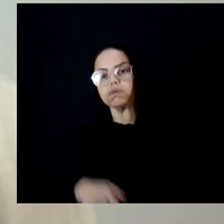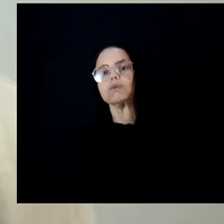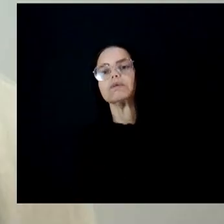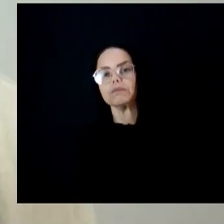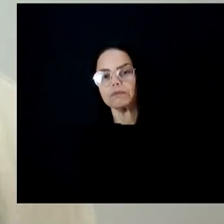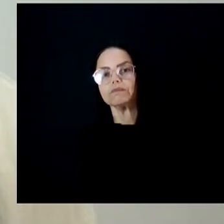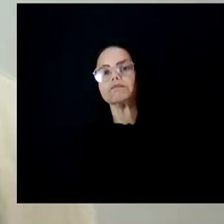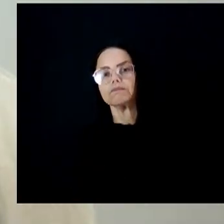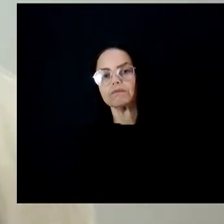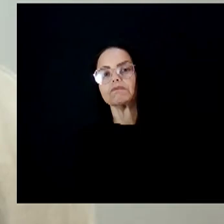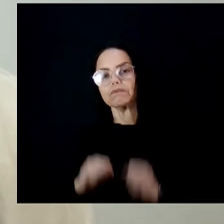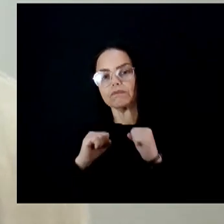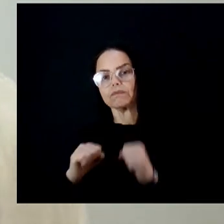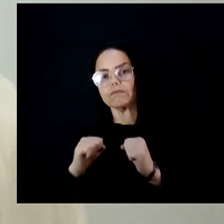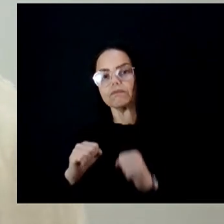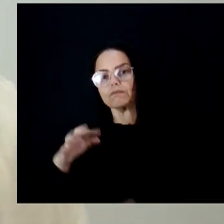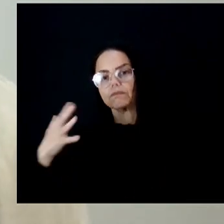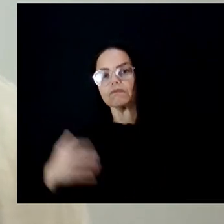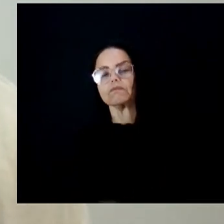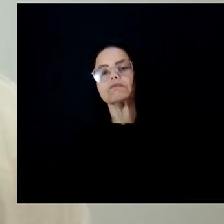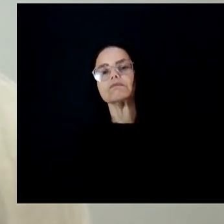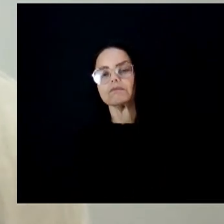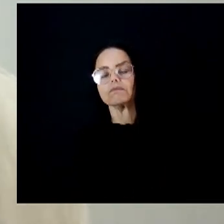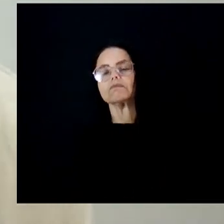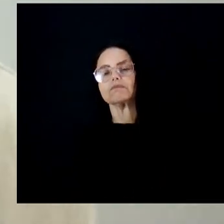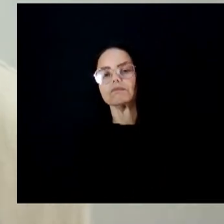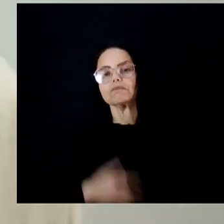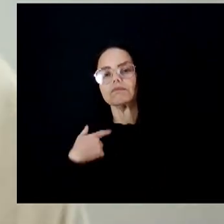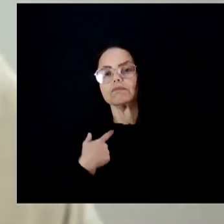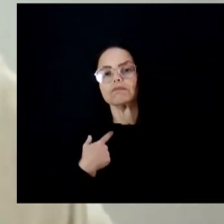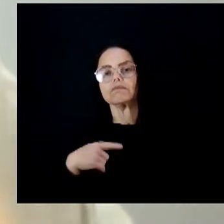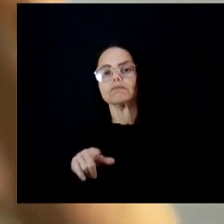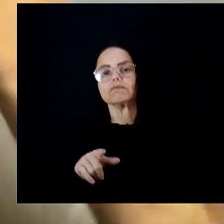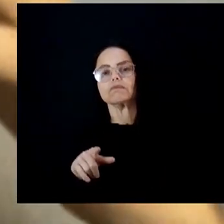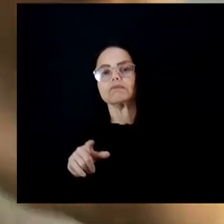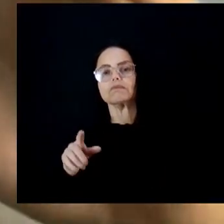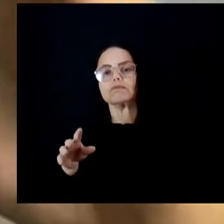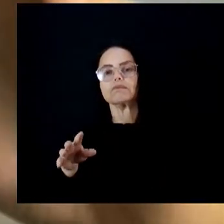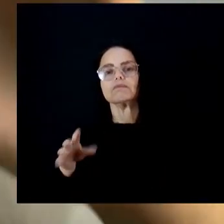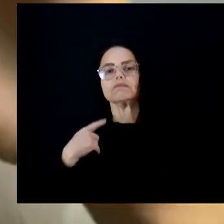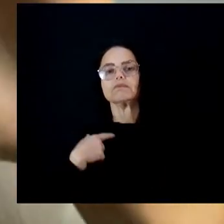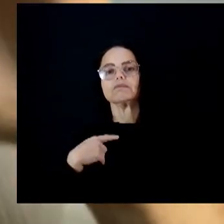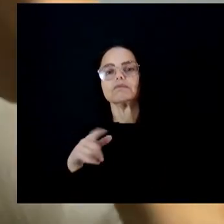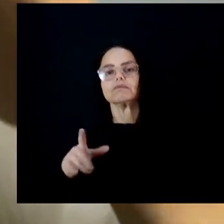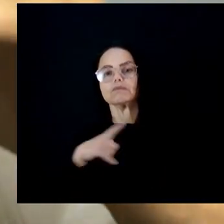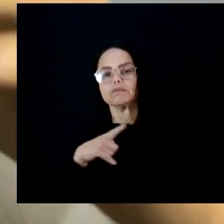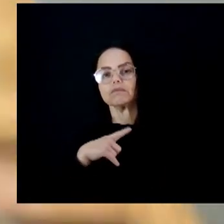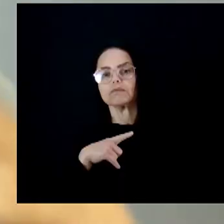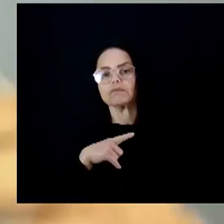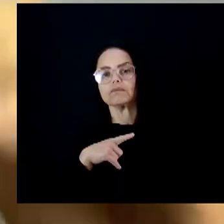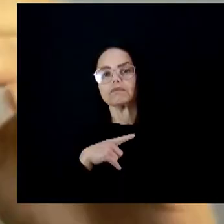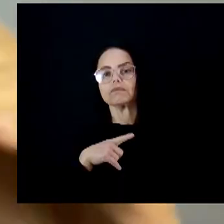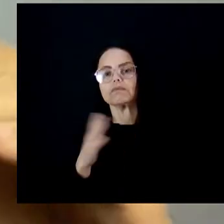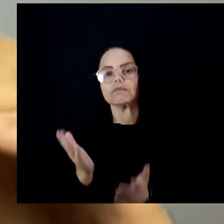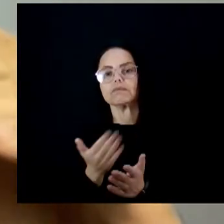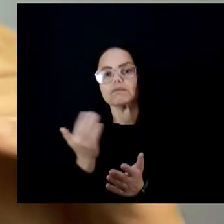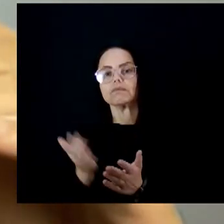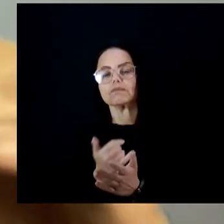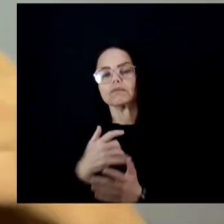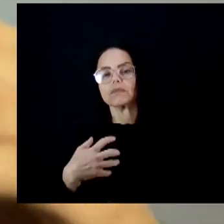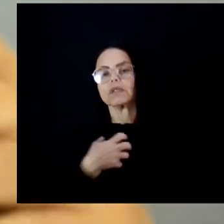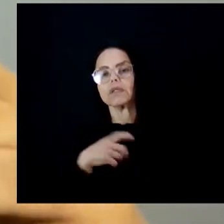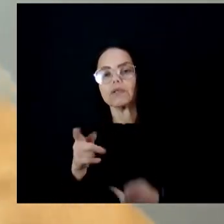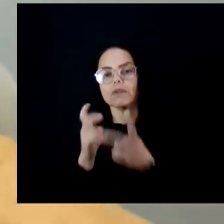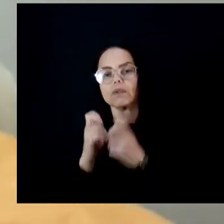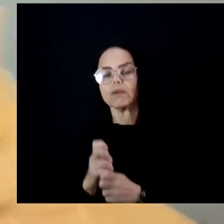A gente temos relatos, né, no Centro de Sismologia. O Centro de Sismologia, a gente tem uma página lá chamada Sentiu Aí, que é para